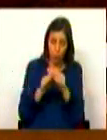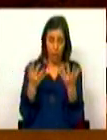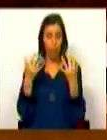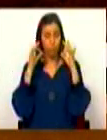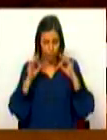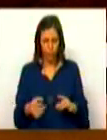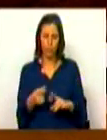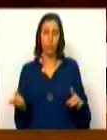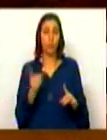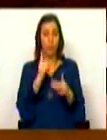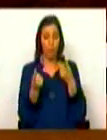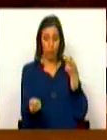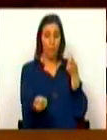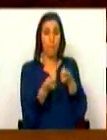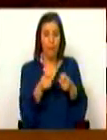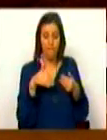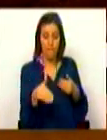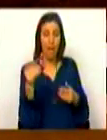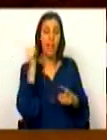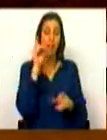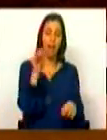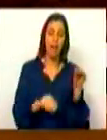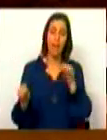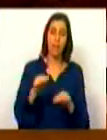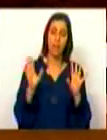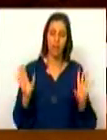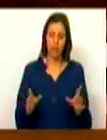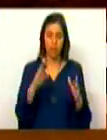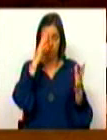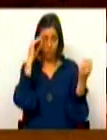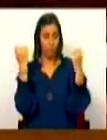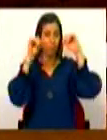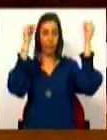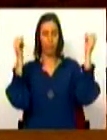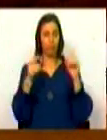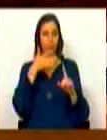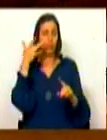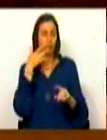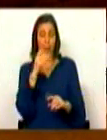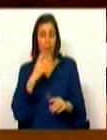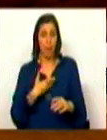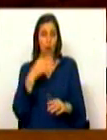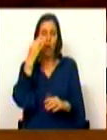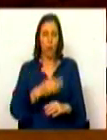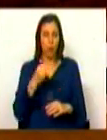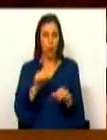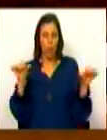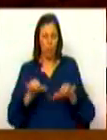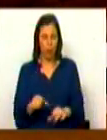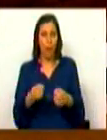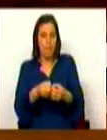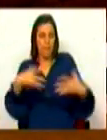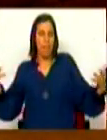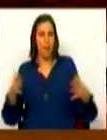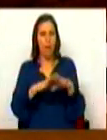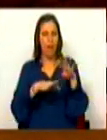integral. Com a aproximação da data das eleições, o frenesim demagógico do PSD aumenta todos os dias.